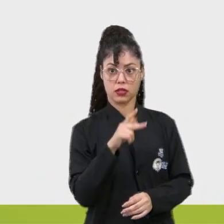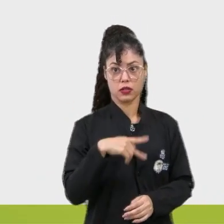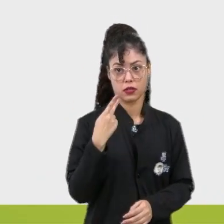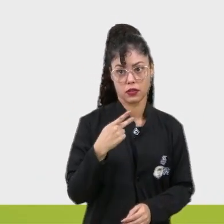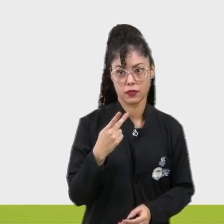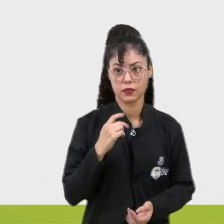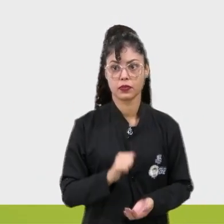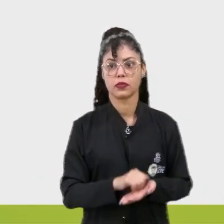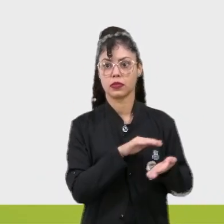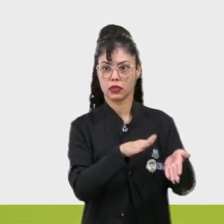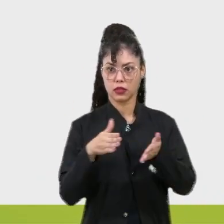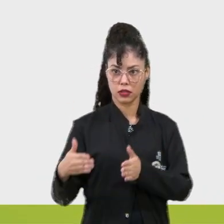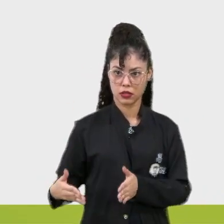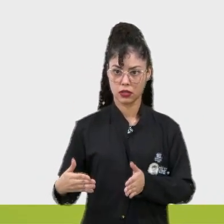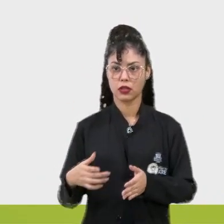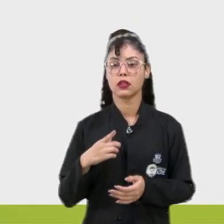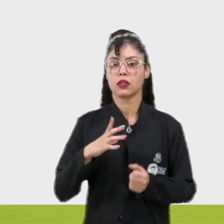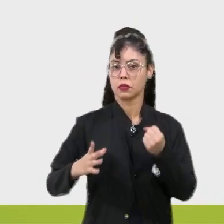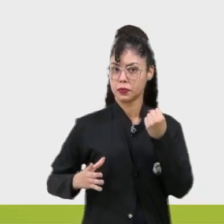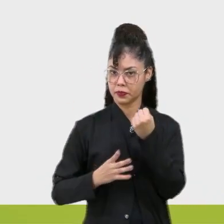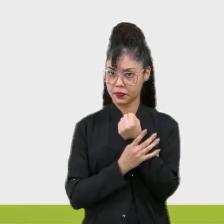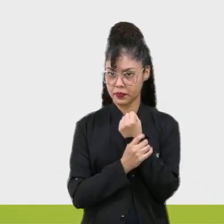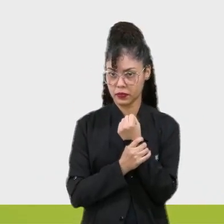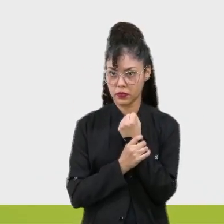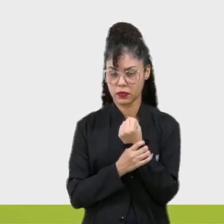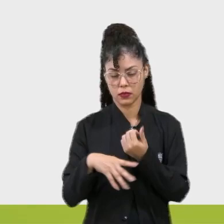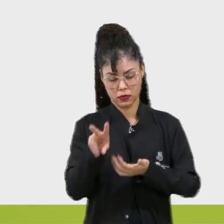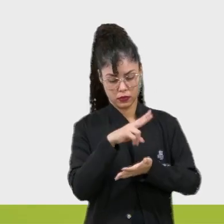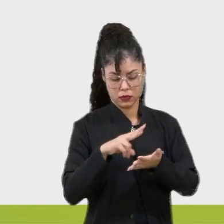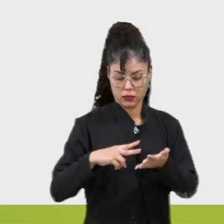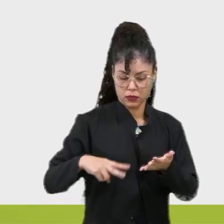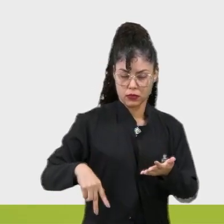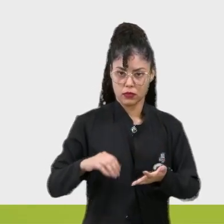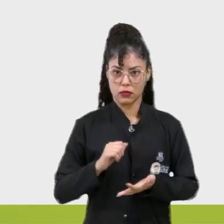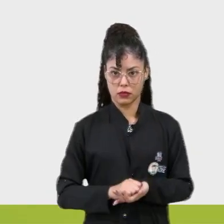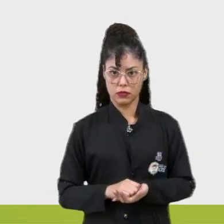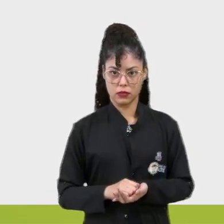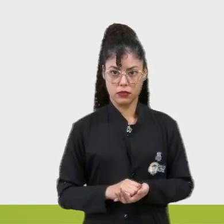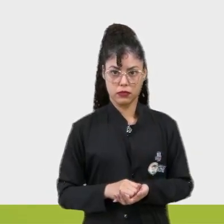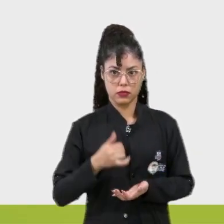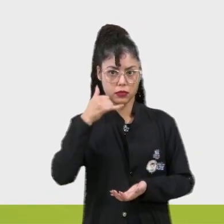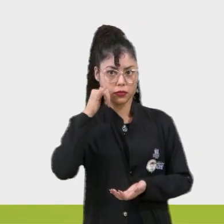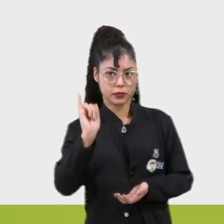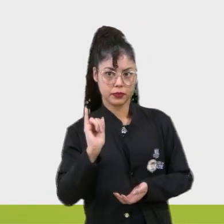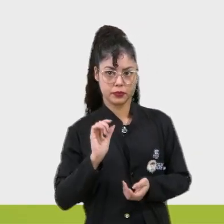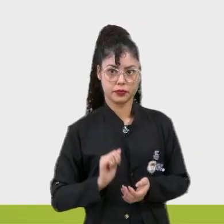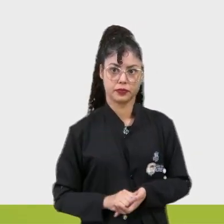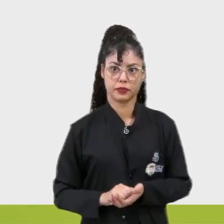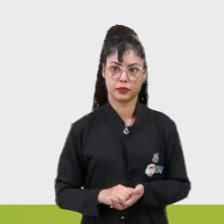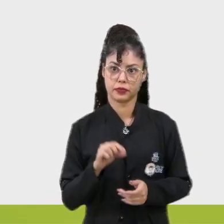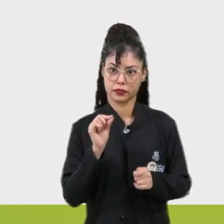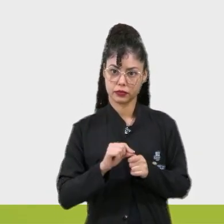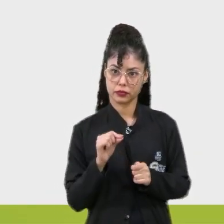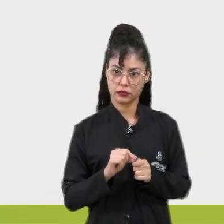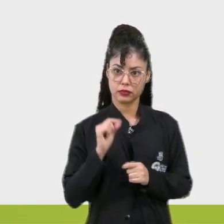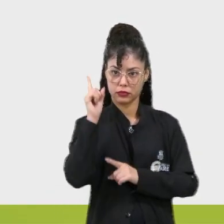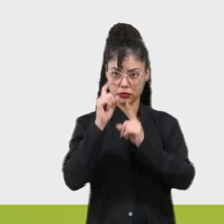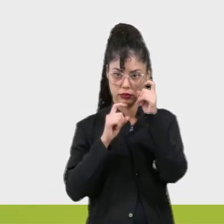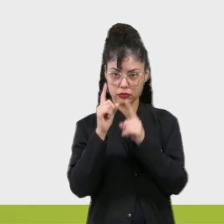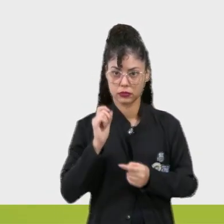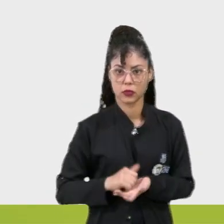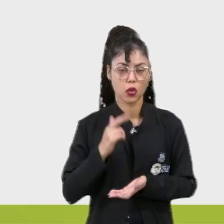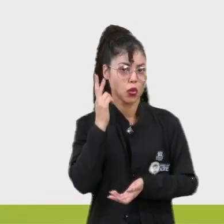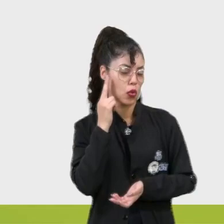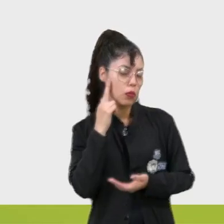falando, passe segurança para o leitor. Evitar frases feitas, expressões